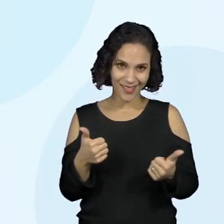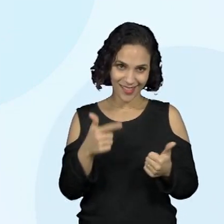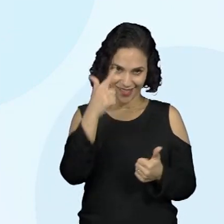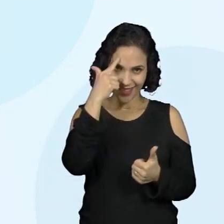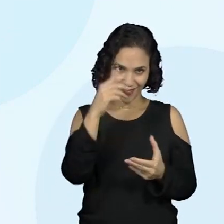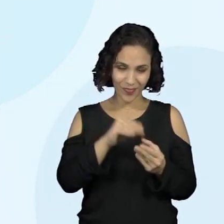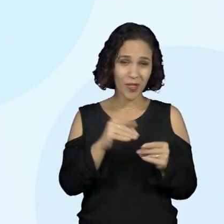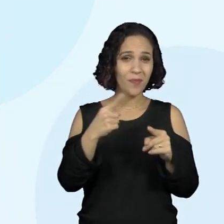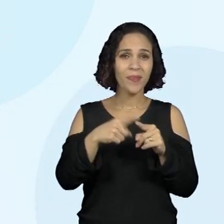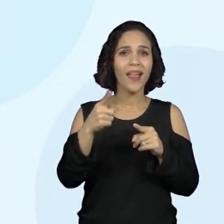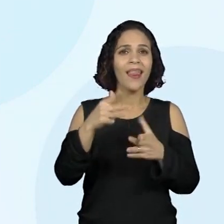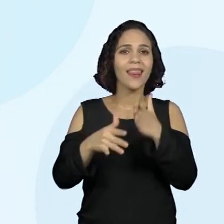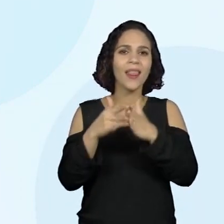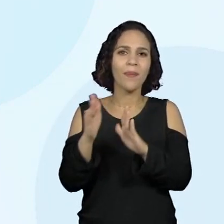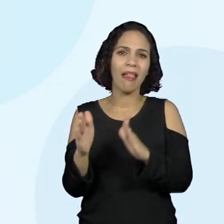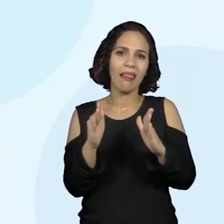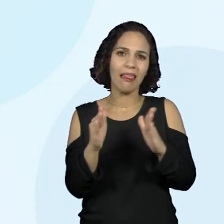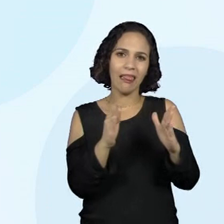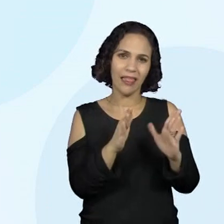ó.